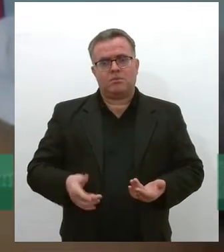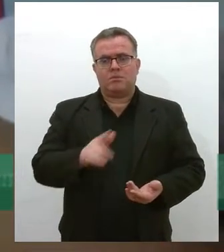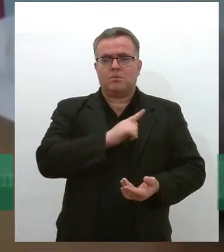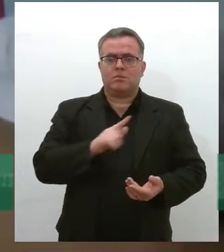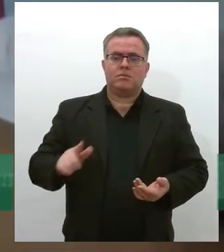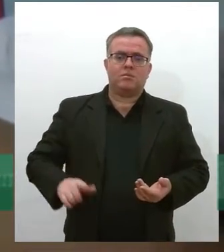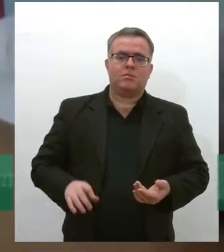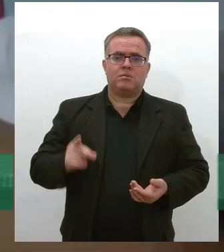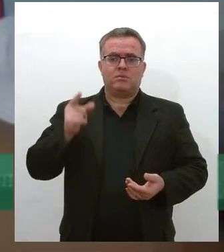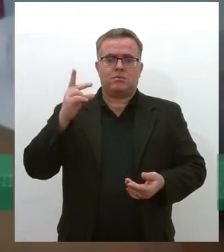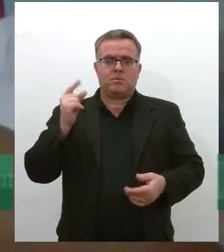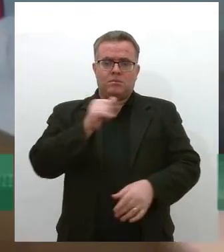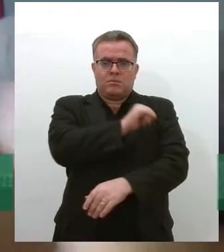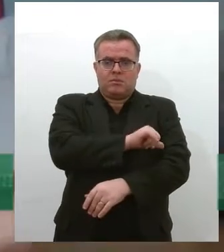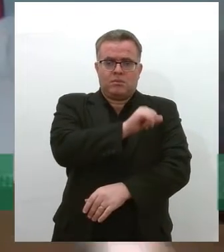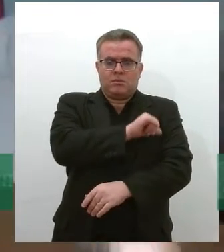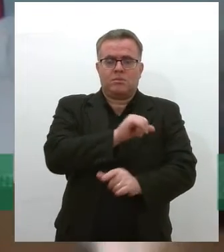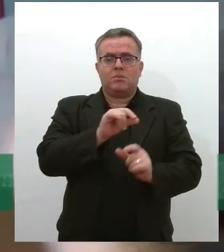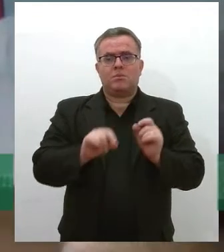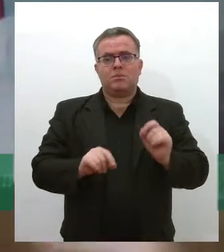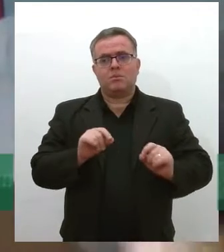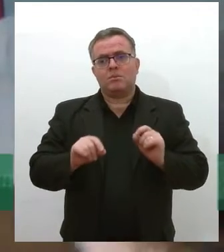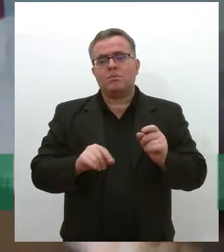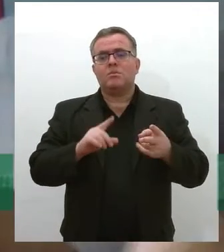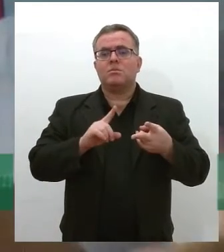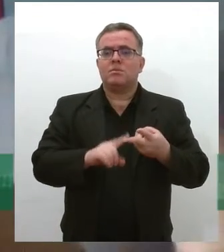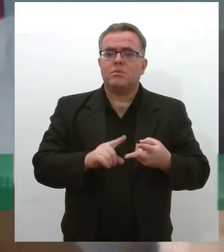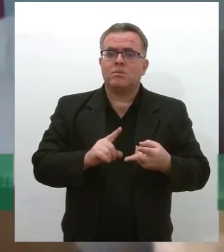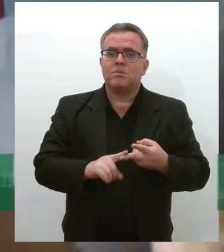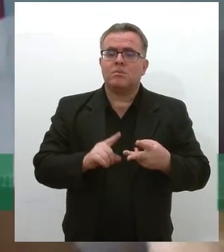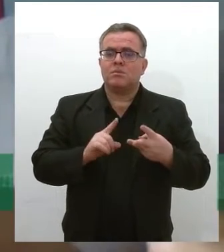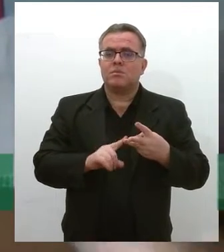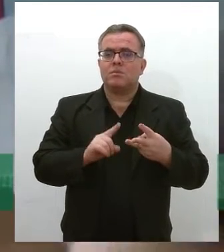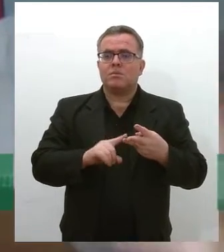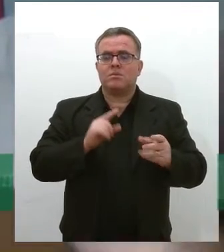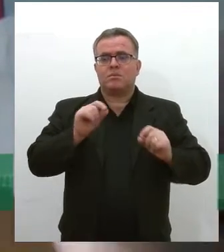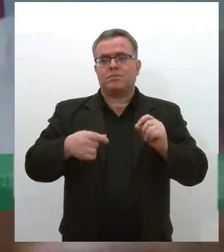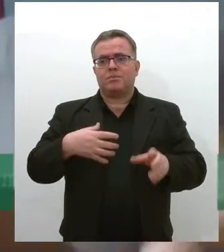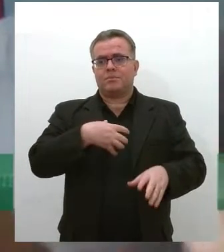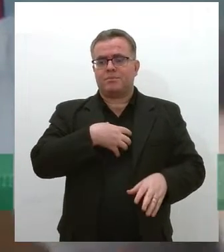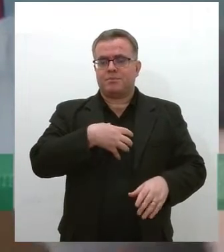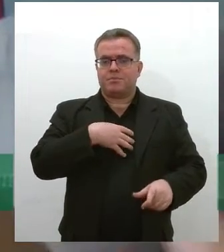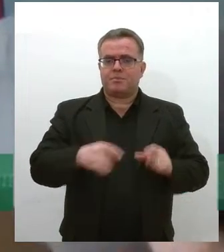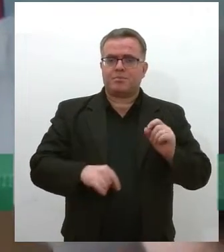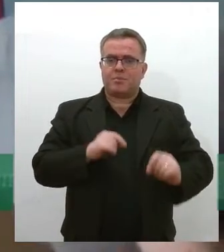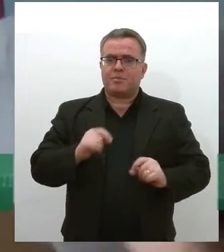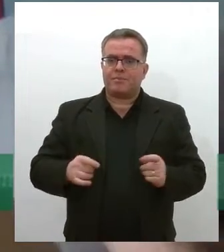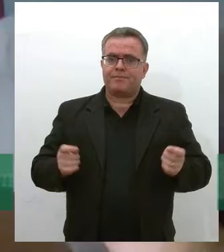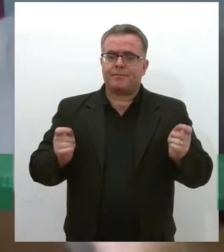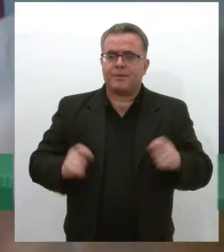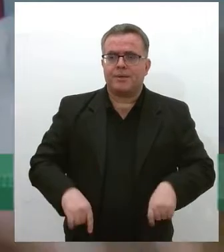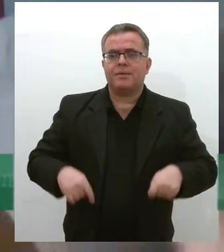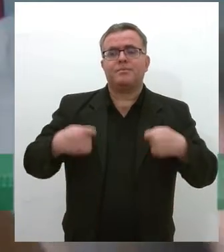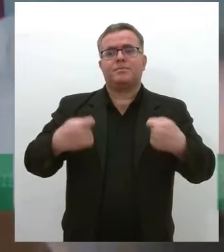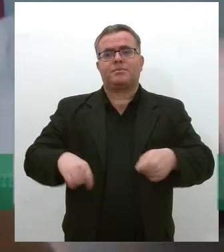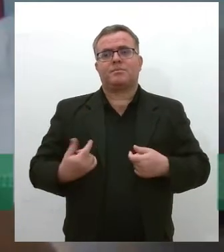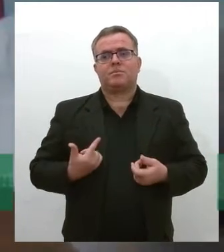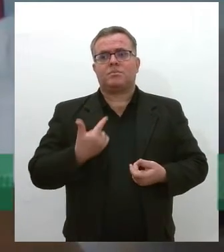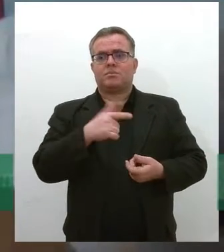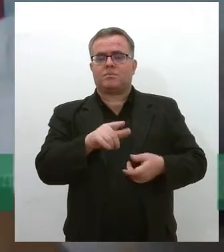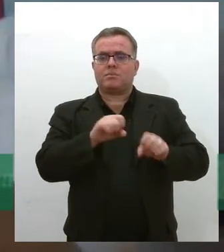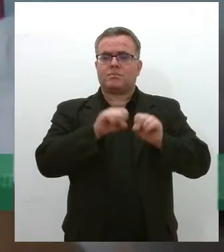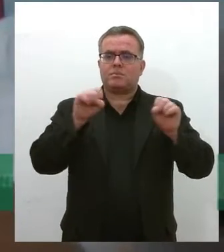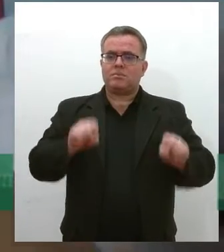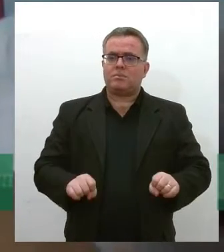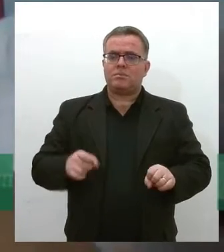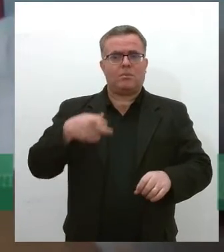Janeiro. E foi se alimentando, na verdade, esse sentimento de que era necessário um outro sistema político que pudesse,